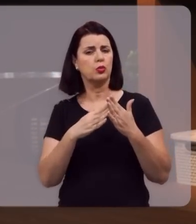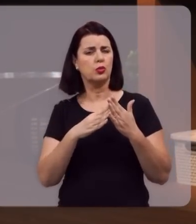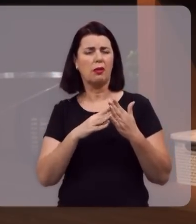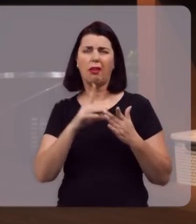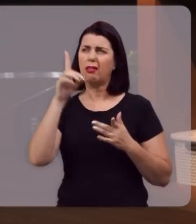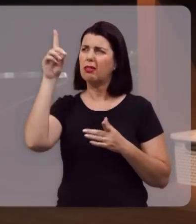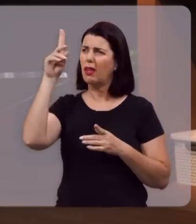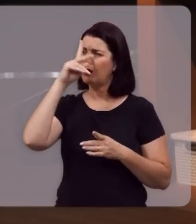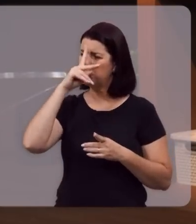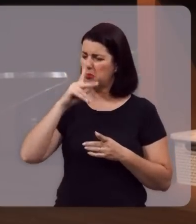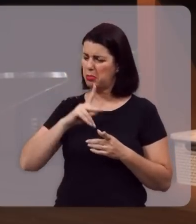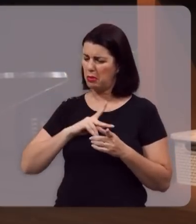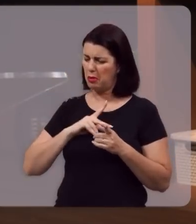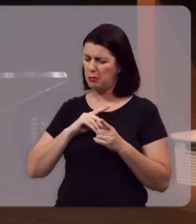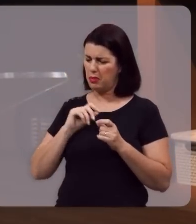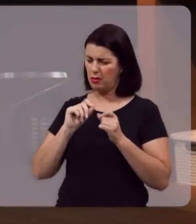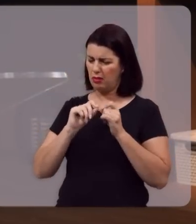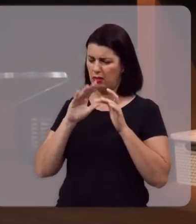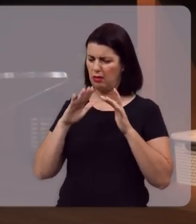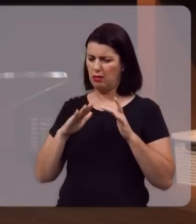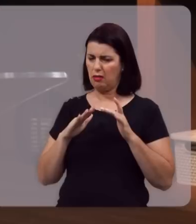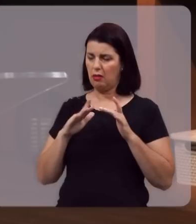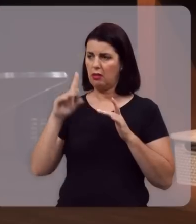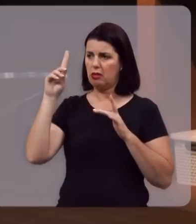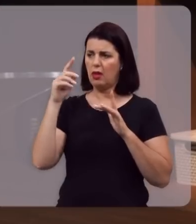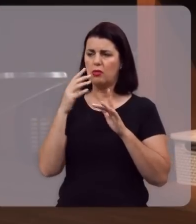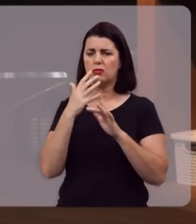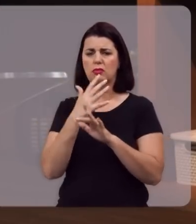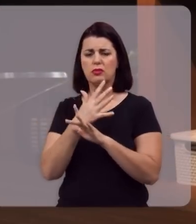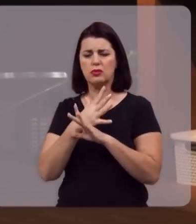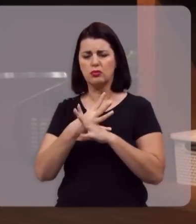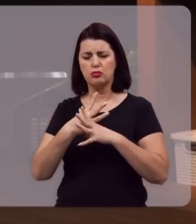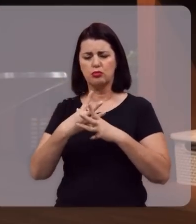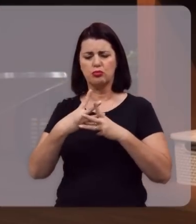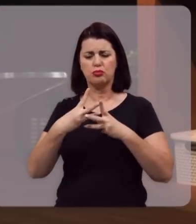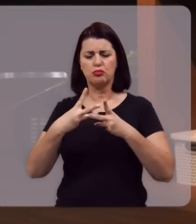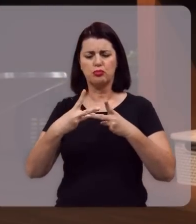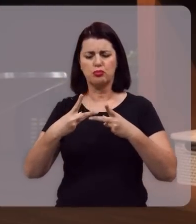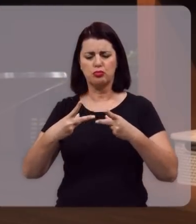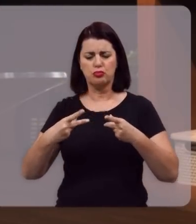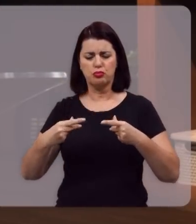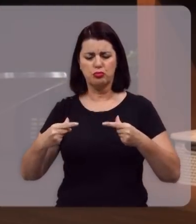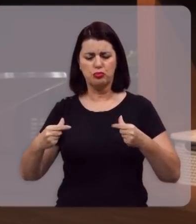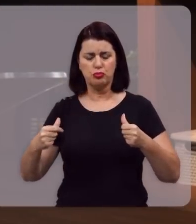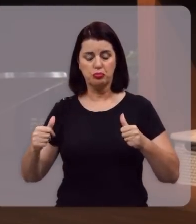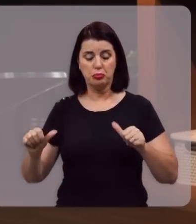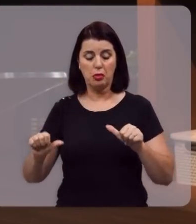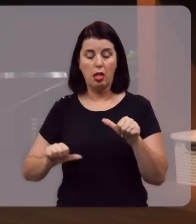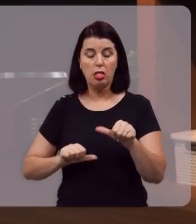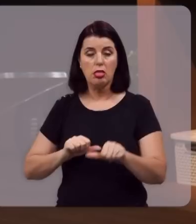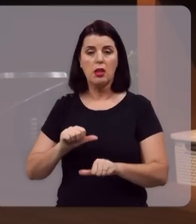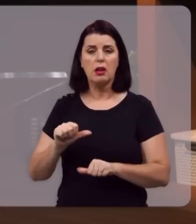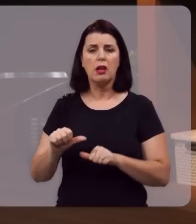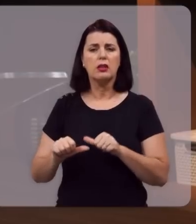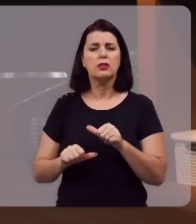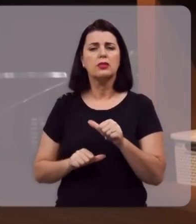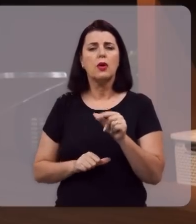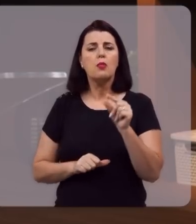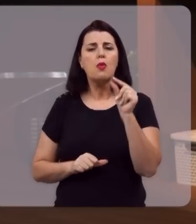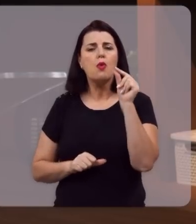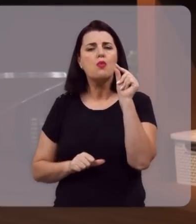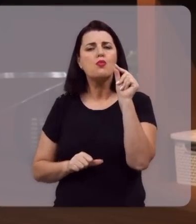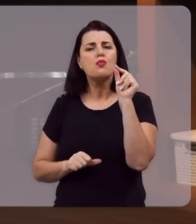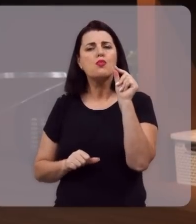mesmo criou, ele foi se esvaziando, se esvaziando e se esvaziando, a ponto de transformar-se num